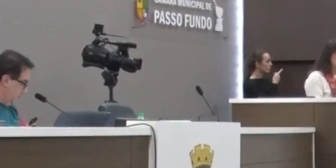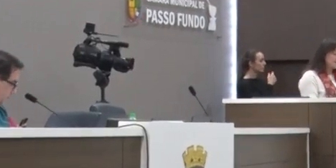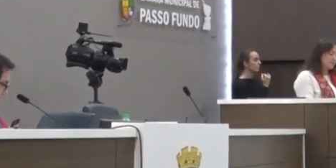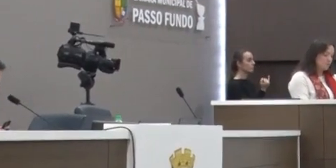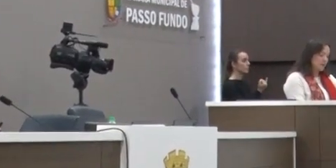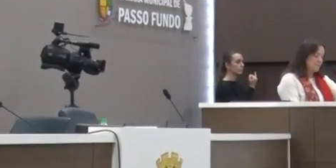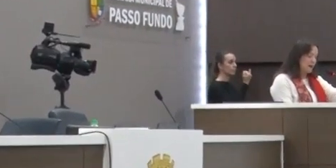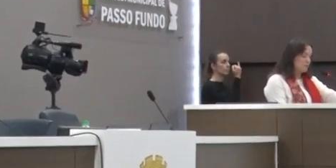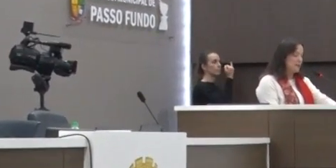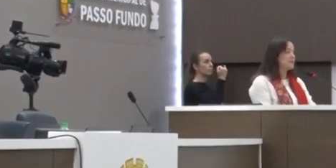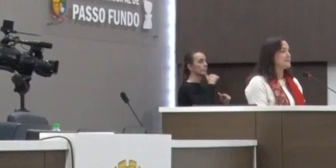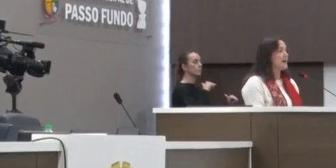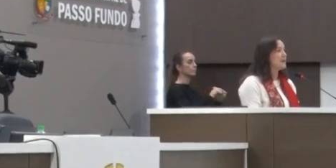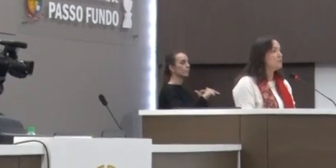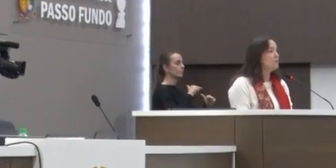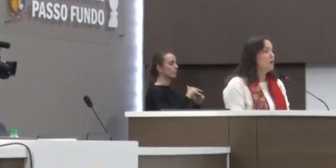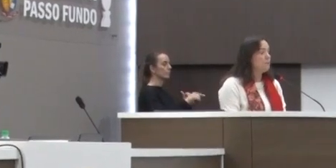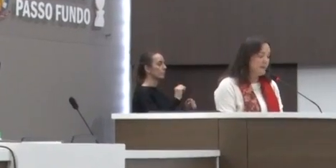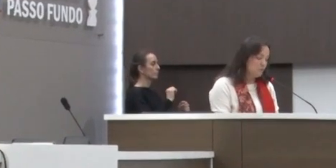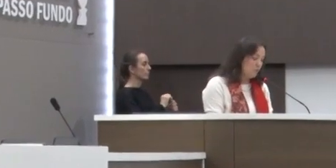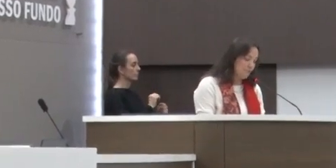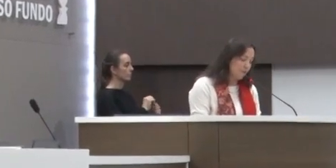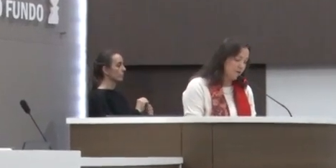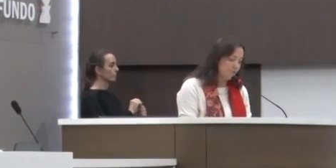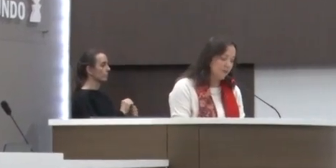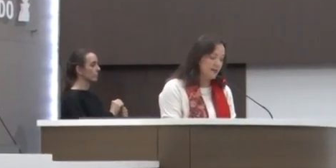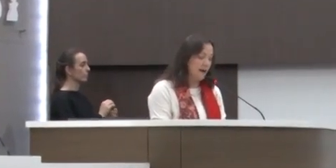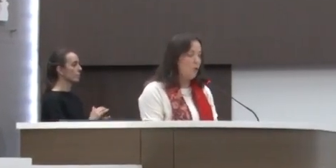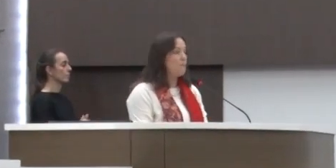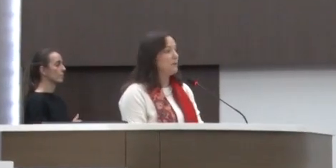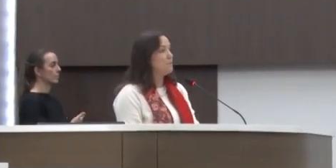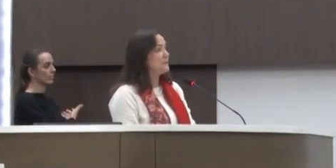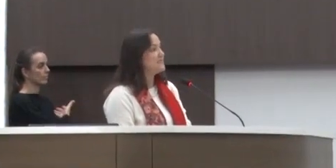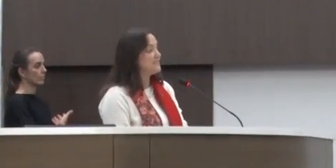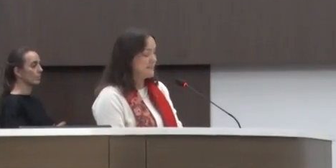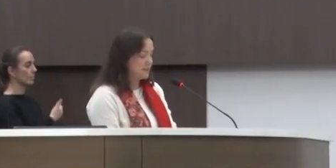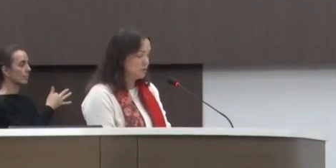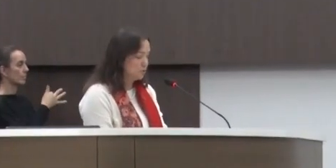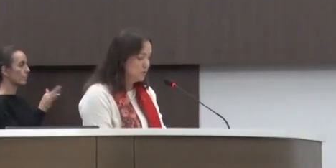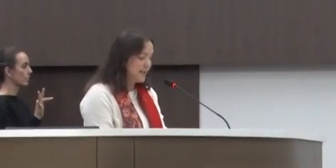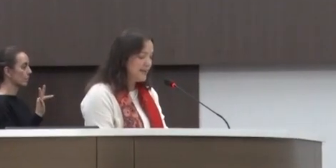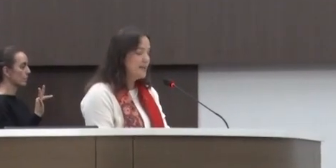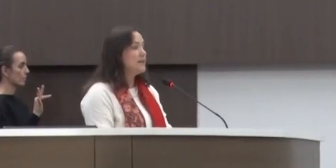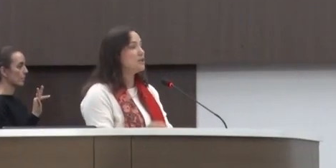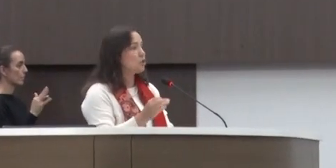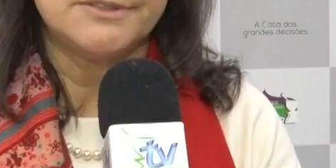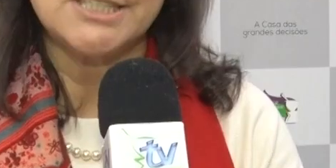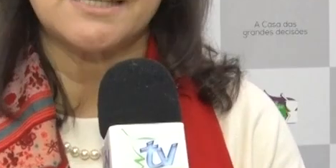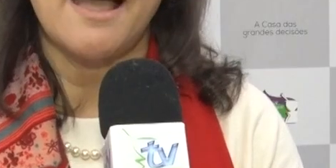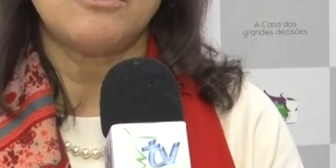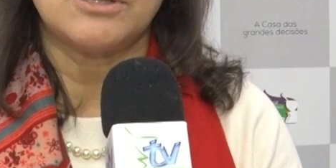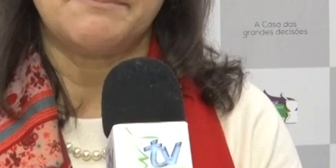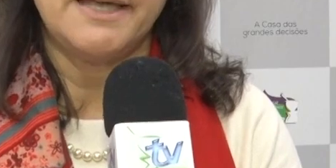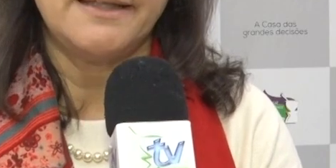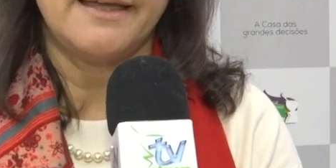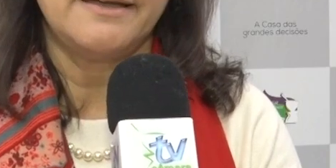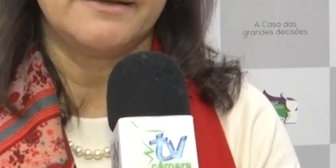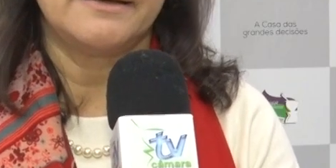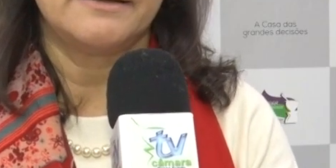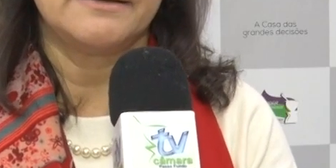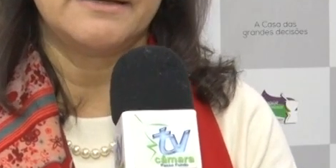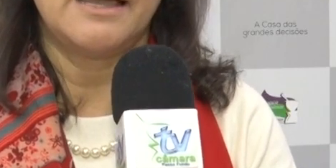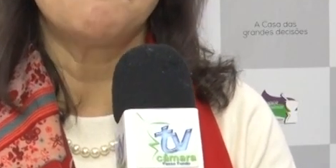a importância do voluntariado, da mobilização de entidades e da solidariedade das pessoas. Destaco também,